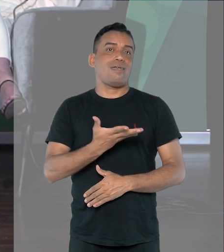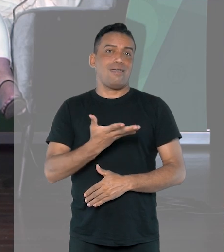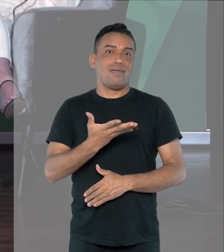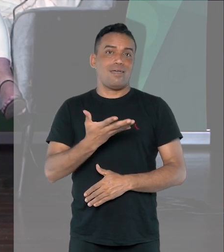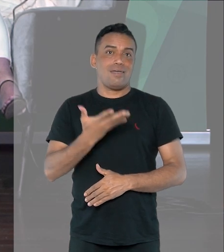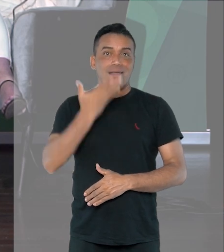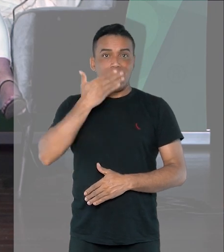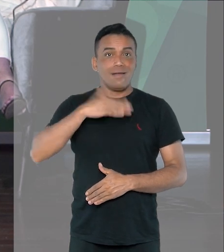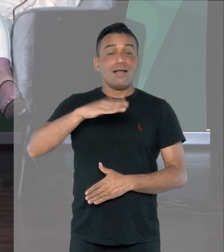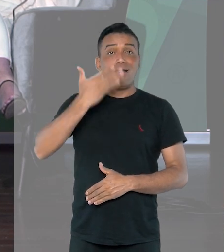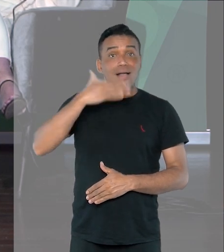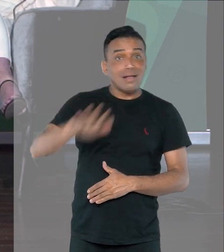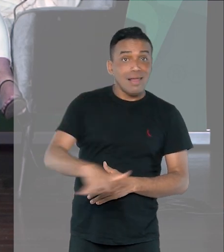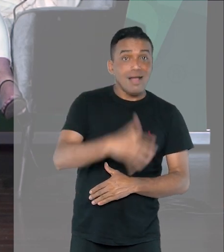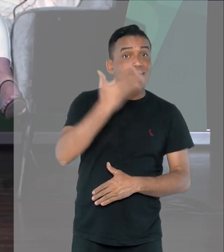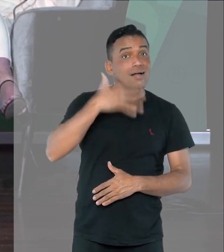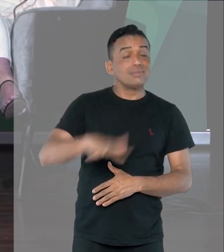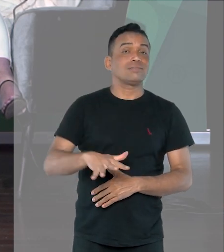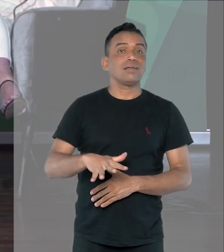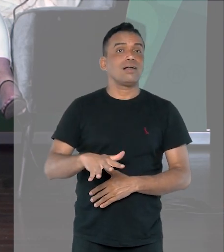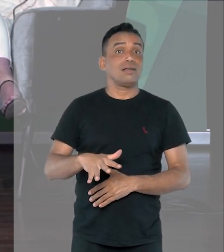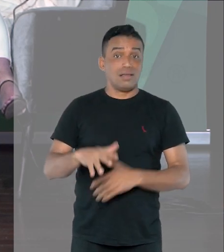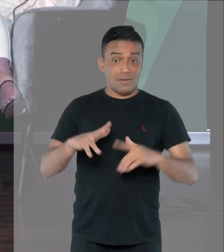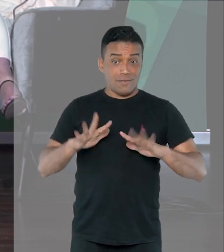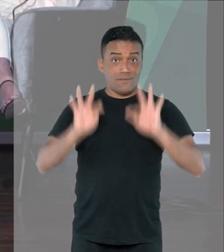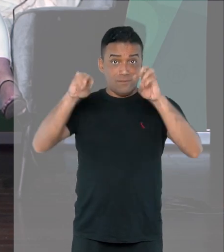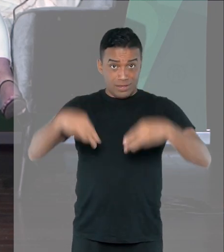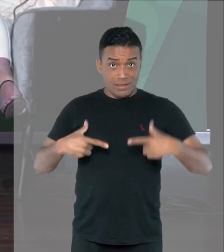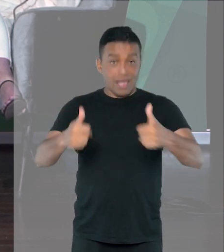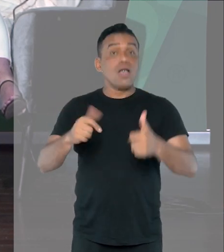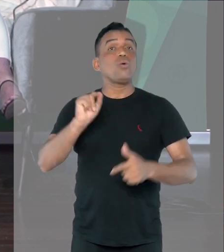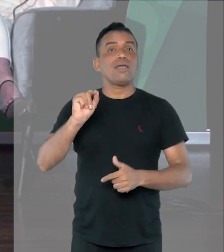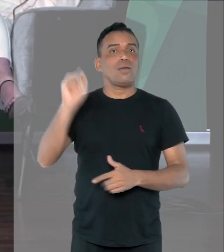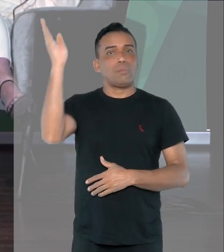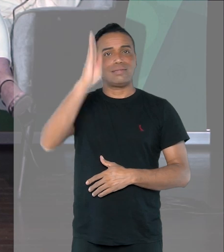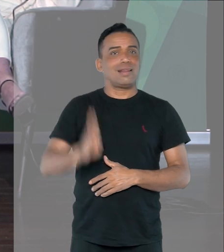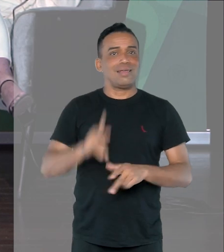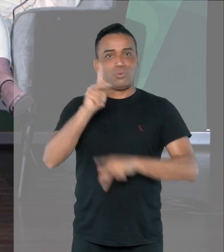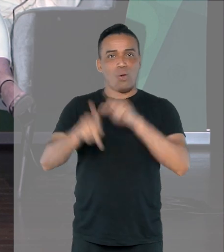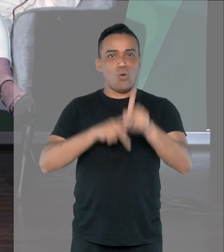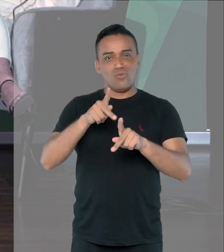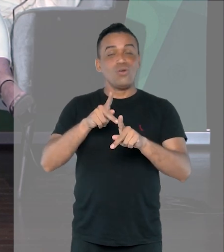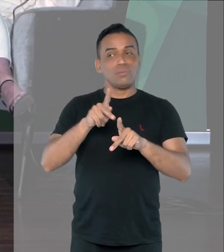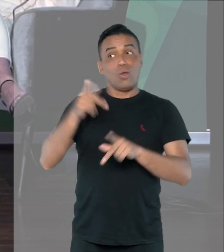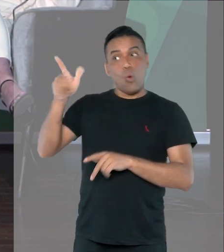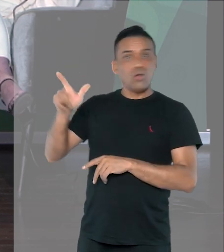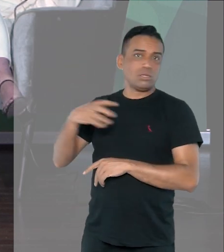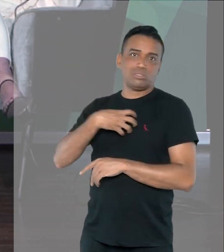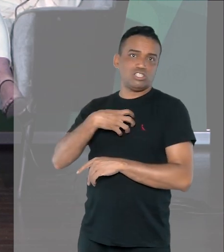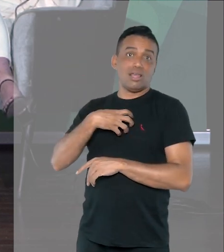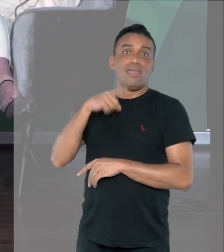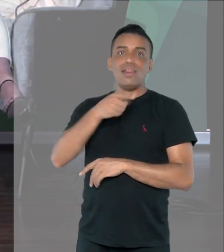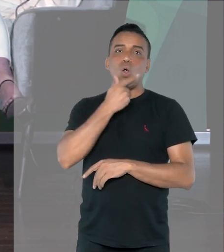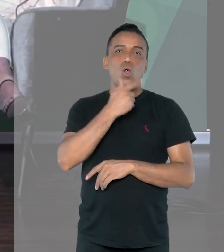brasileiro, que os outros não se sentiam brasileiros. Mas ele era o brasileiro. Então, eu acho que é um exemplo. E